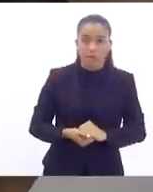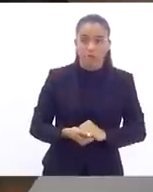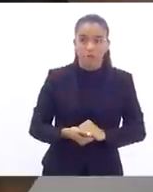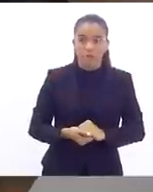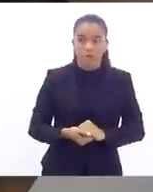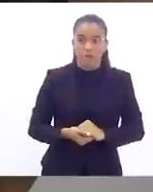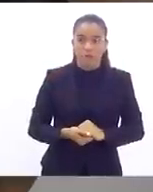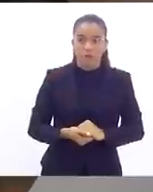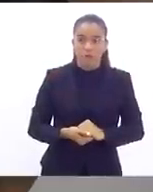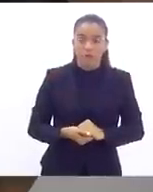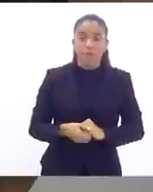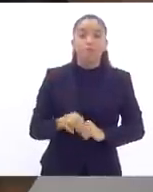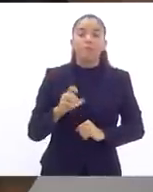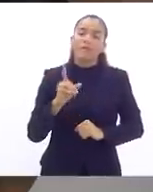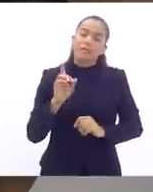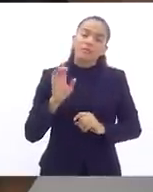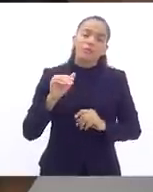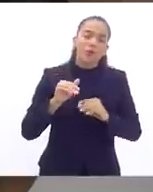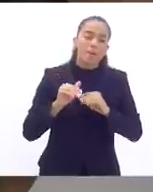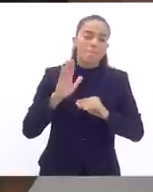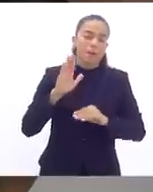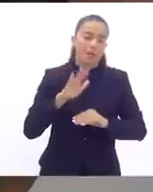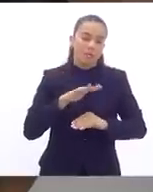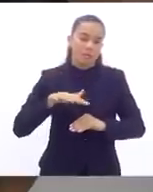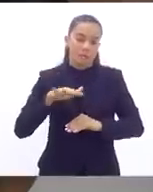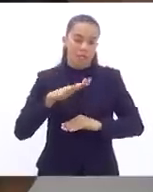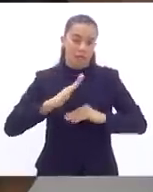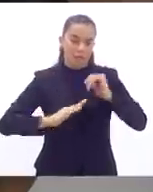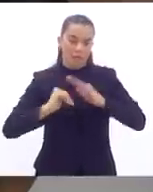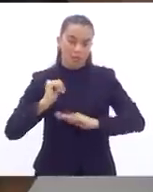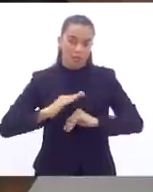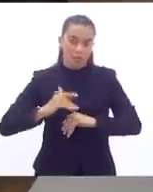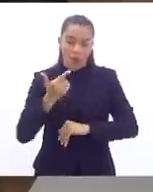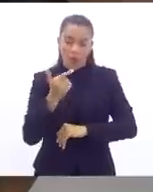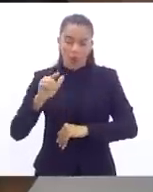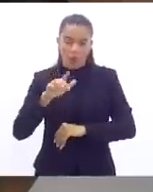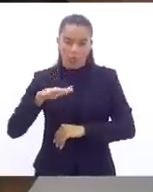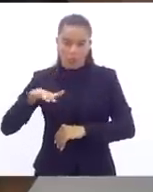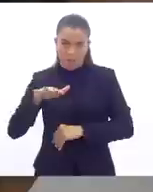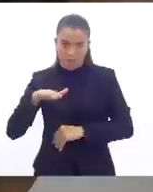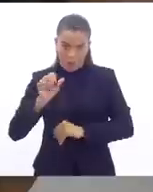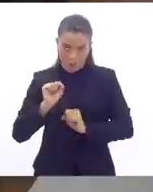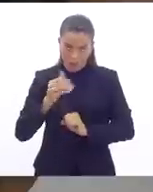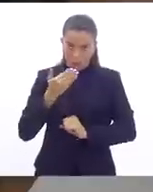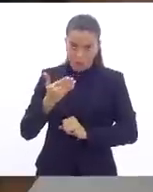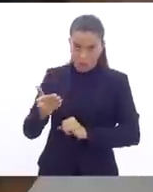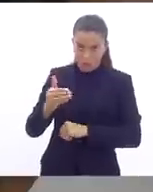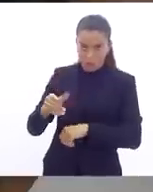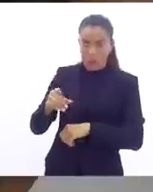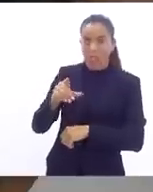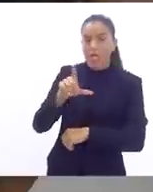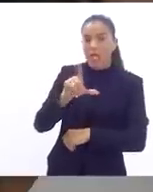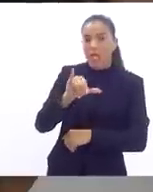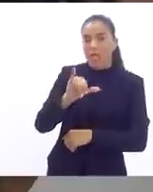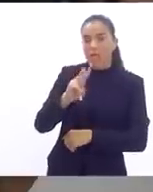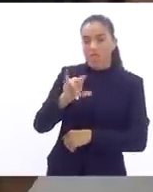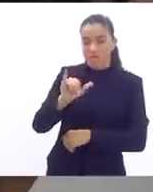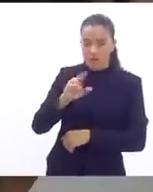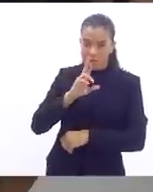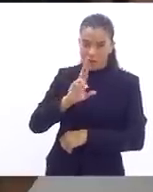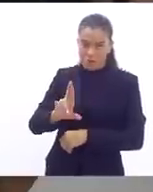isso desce um pouco mais área técnica eu posso pedir para Lívia explicar isso um pouco por gentileza por